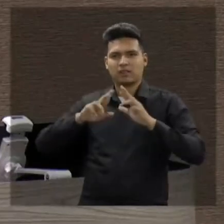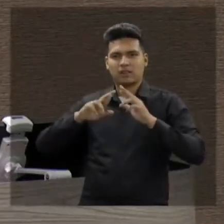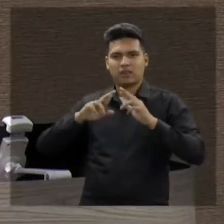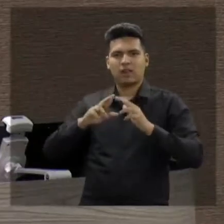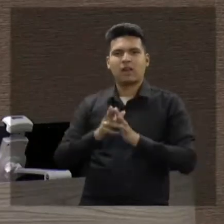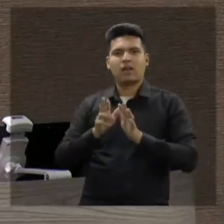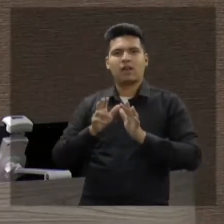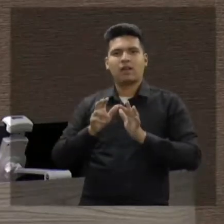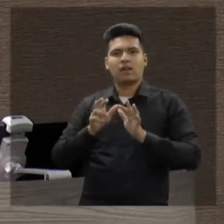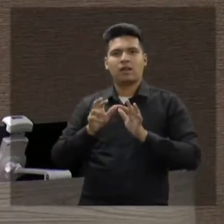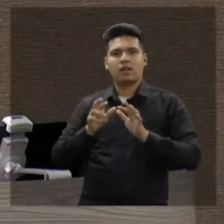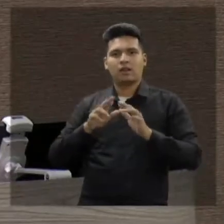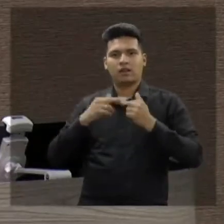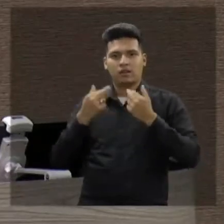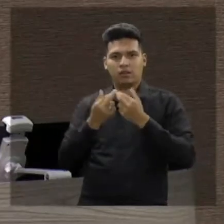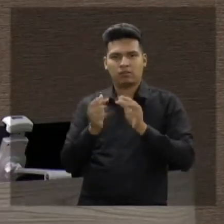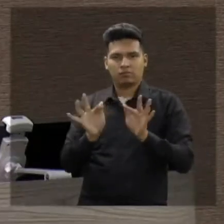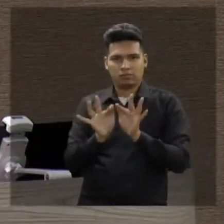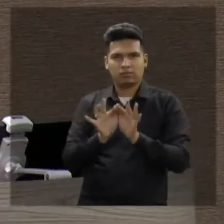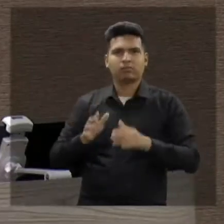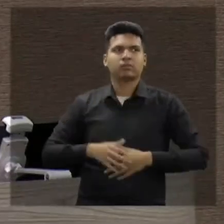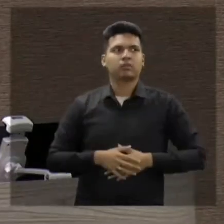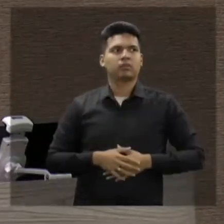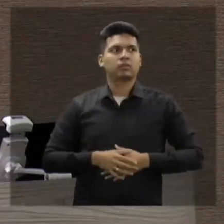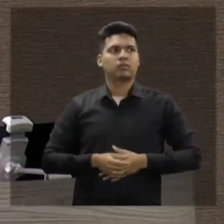audiência solta o som